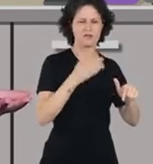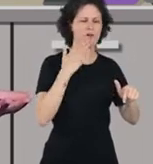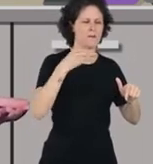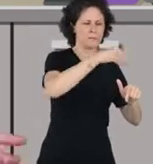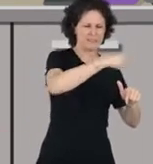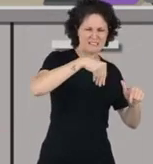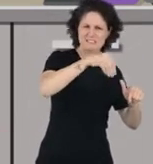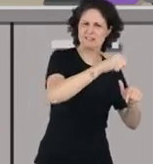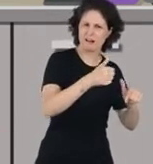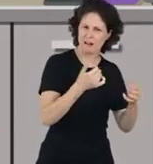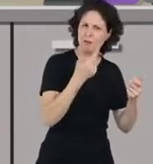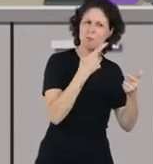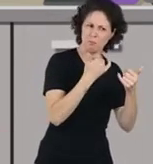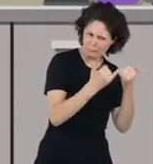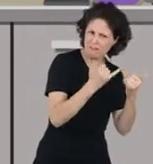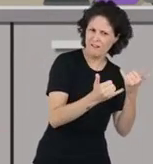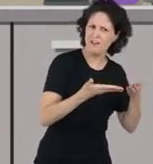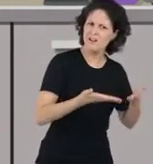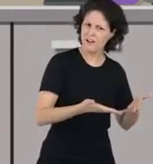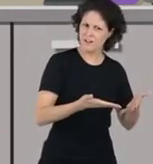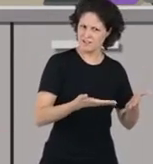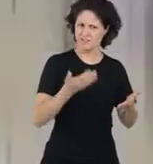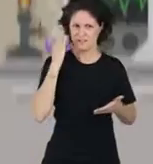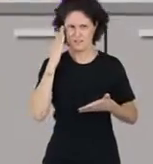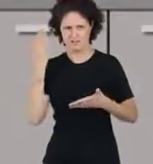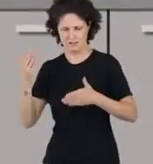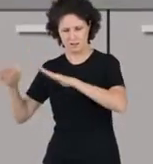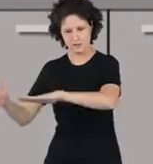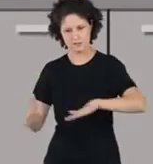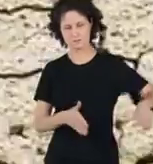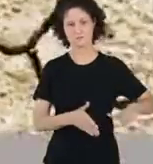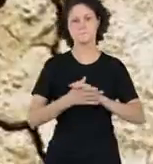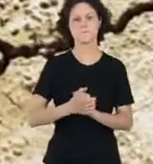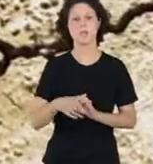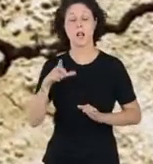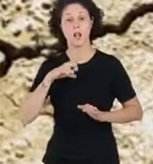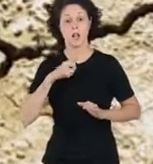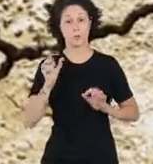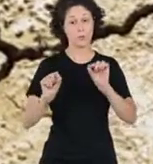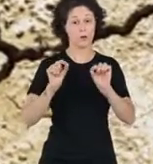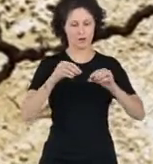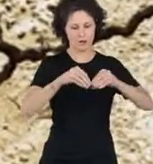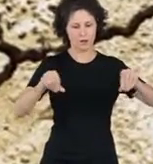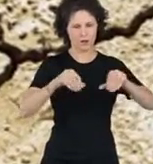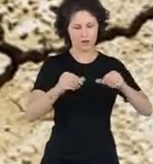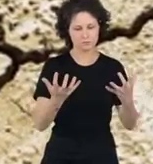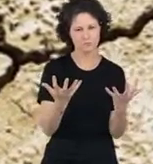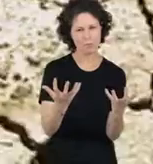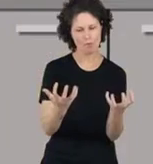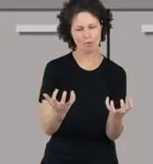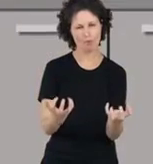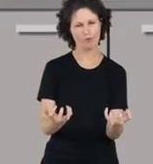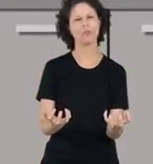fica mais ácido, e isso prejudica o crescimento das plantas. Existe também o processo de desertificação, causado pela